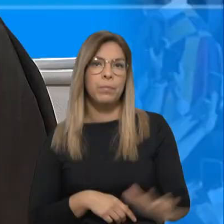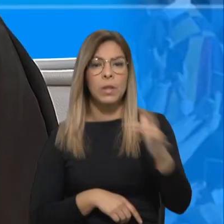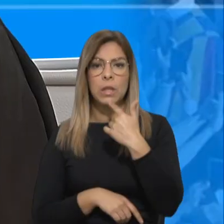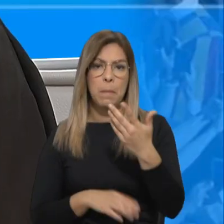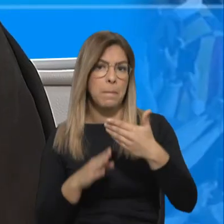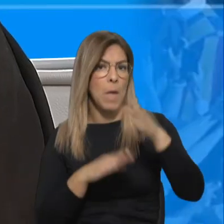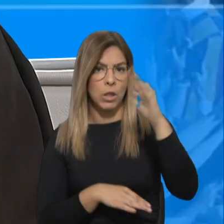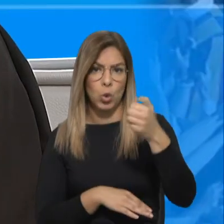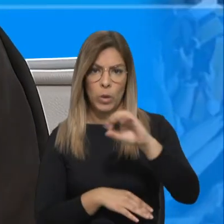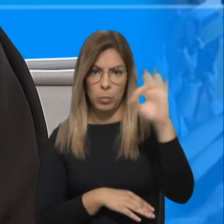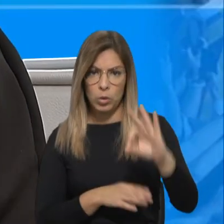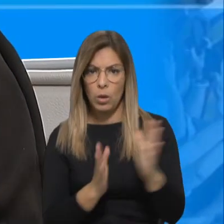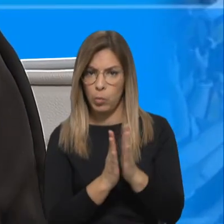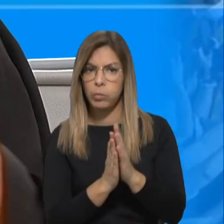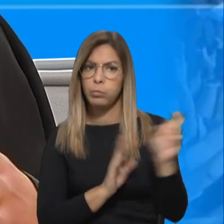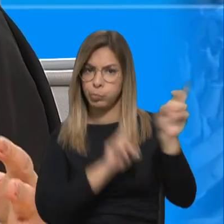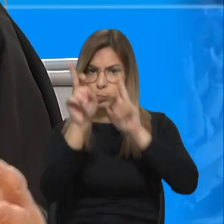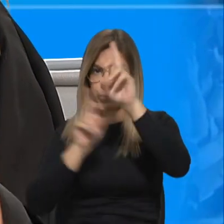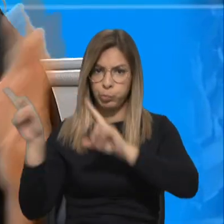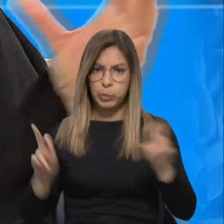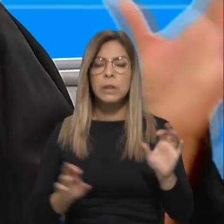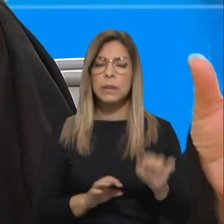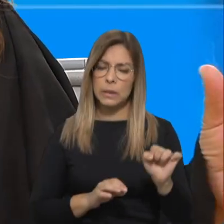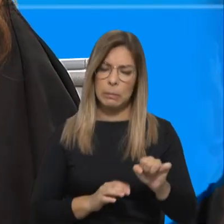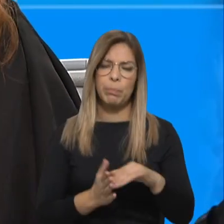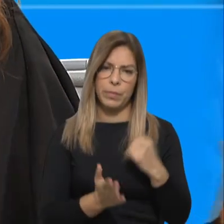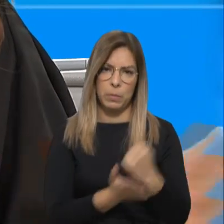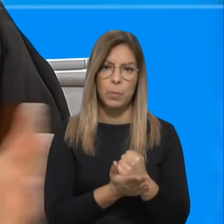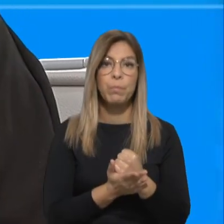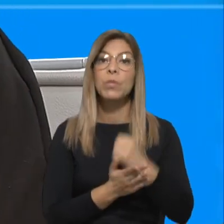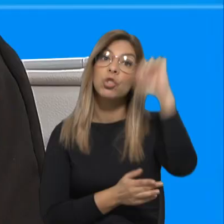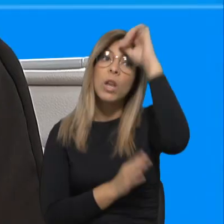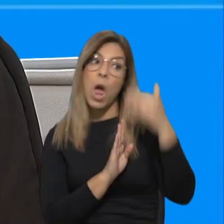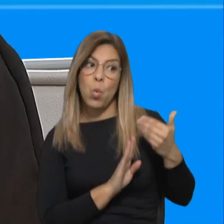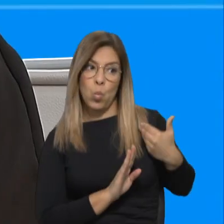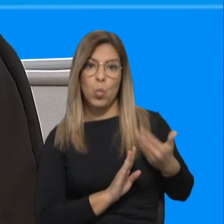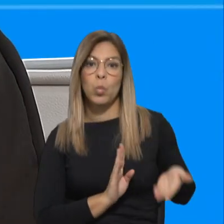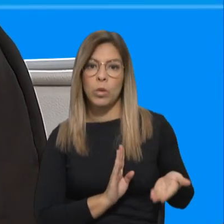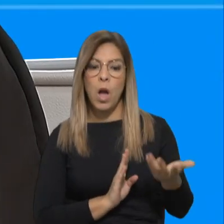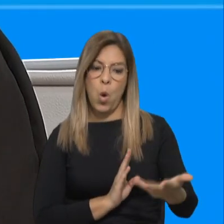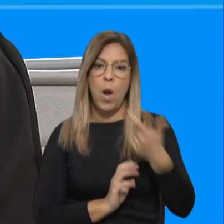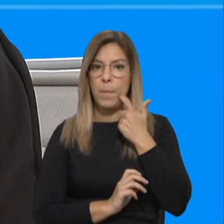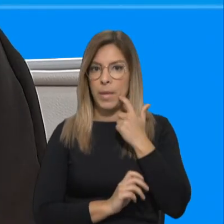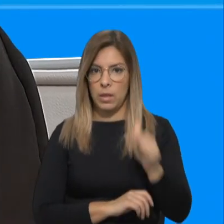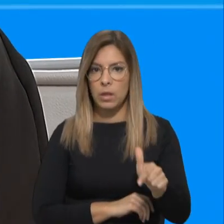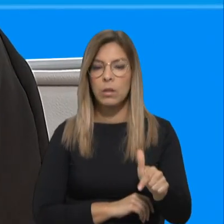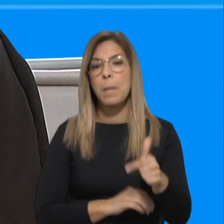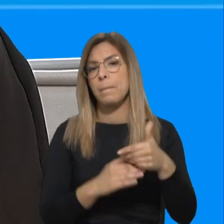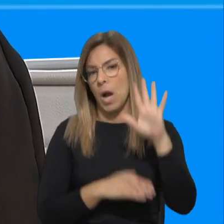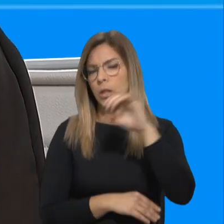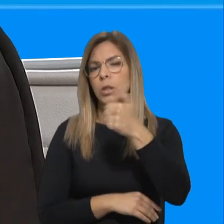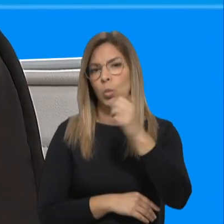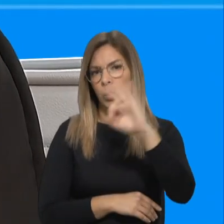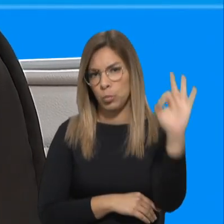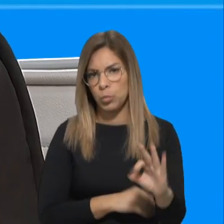mais de metade. Portanto, esse dado da metade data de janeiro, não é? Nós estamos neste momento já em abril e, portanto, mais de metade das